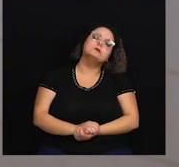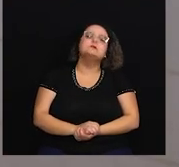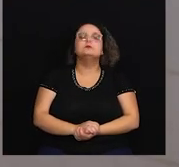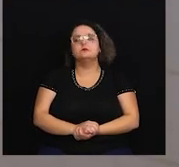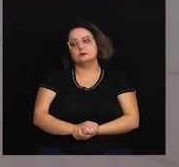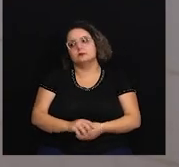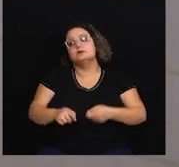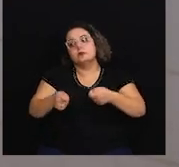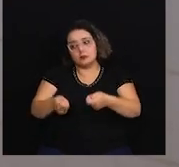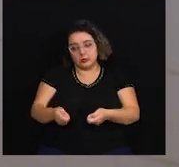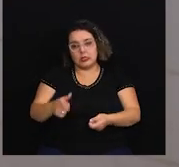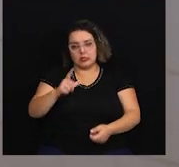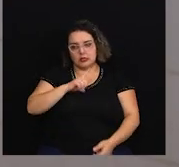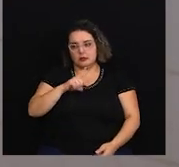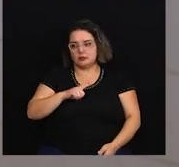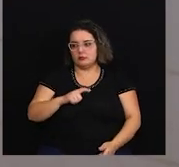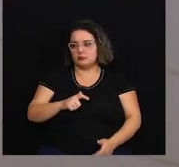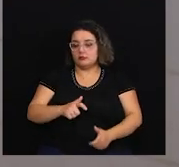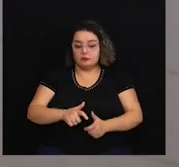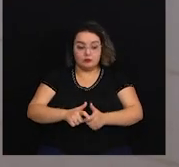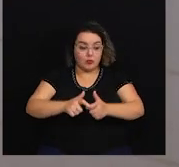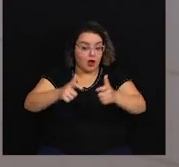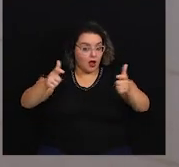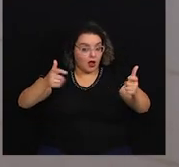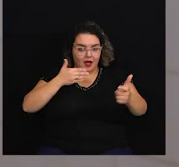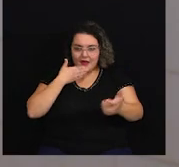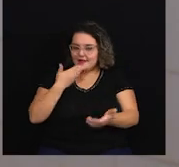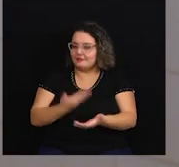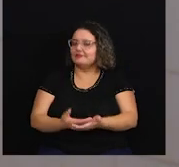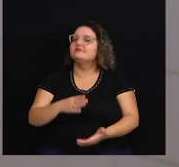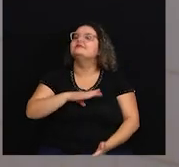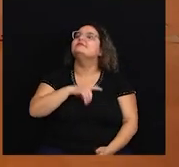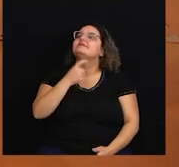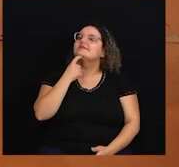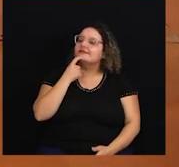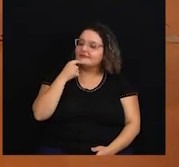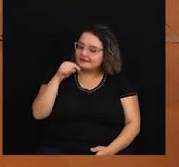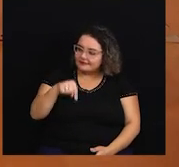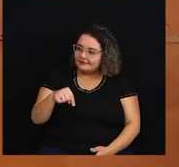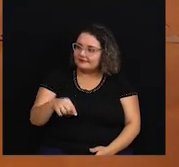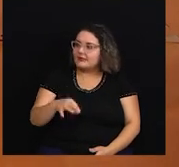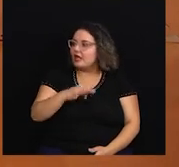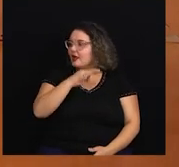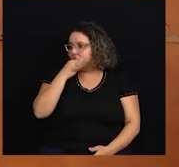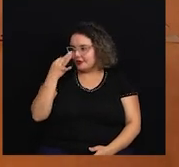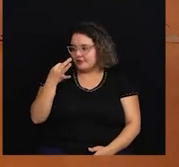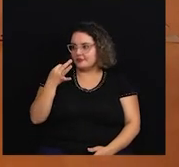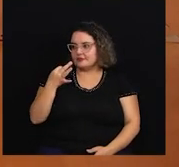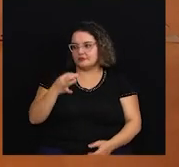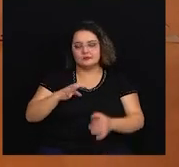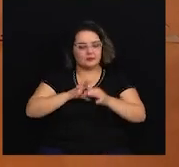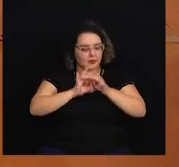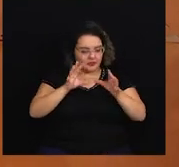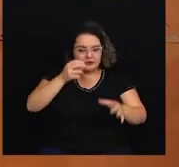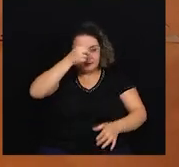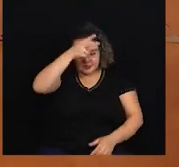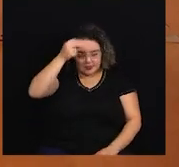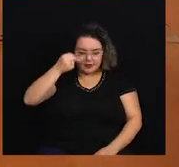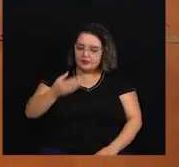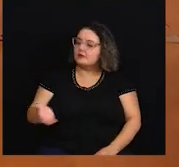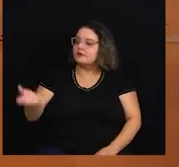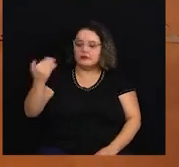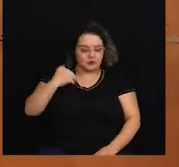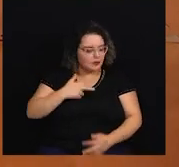concretizar batendo grandes surpresas pra Campinas com anuência do prefeito que falou vamos